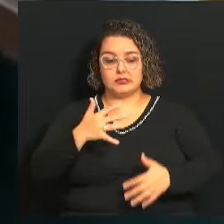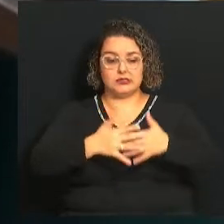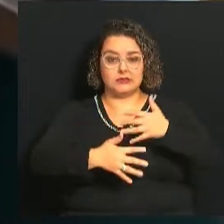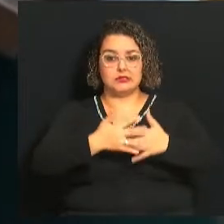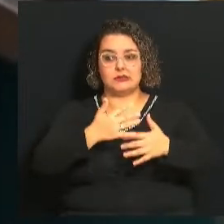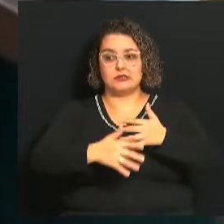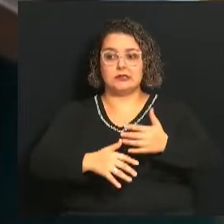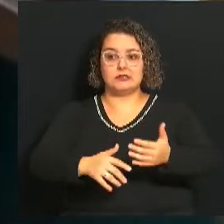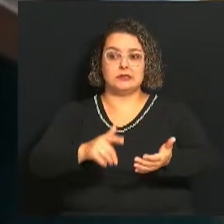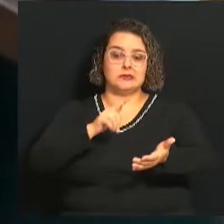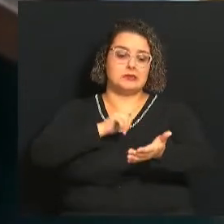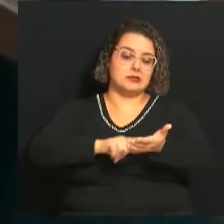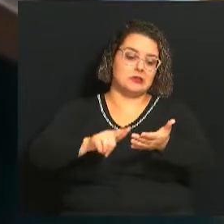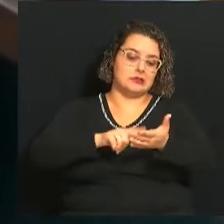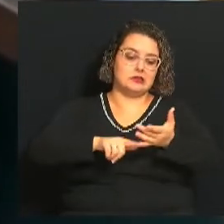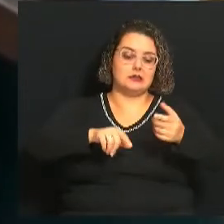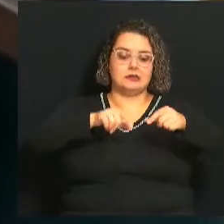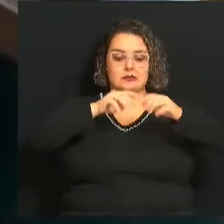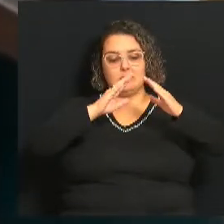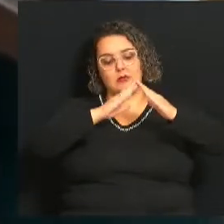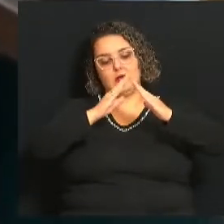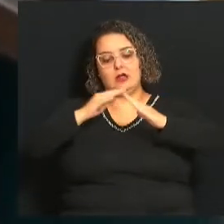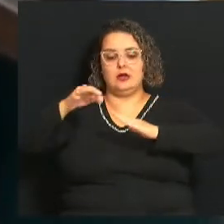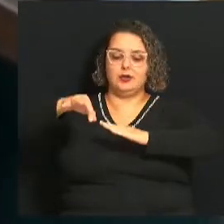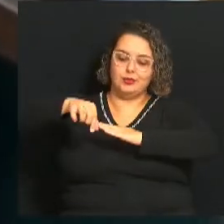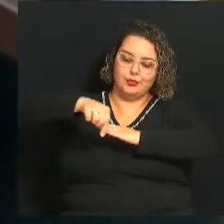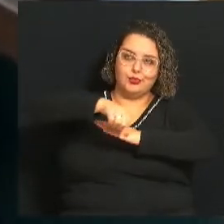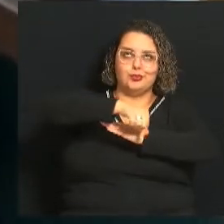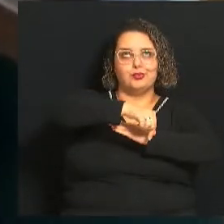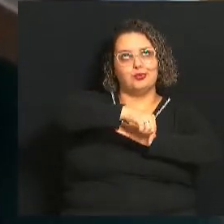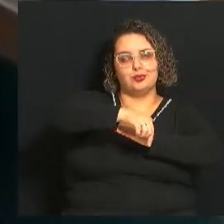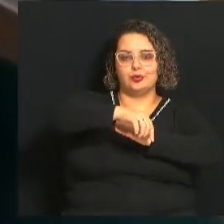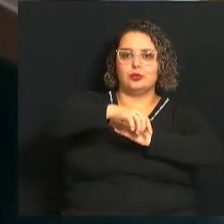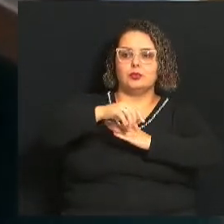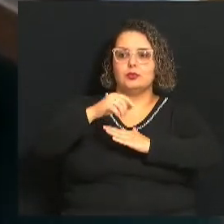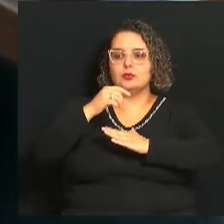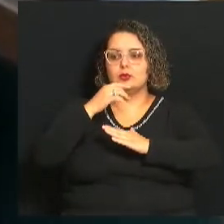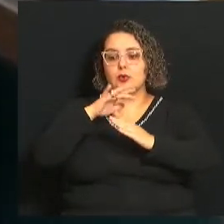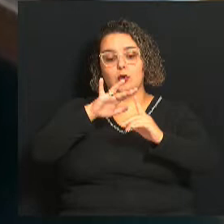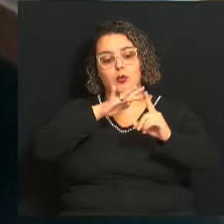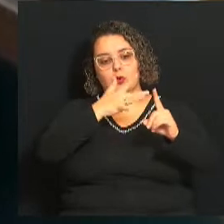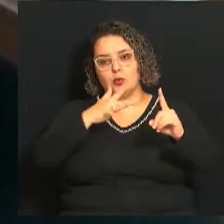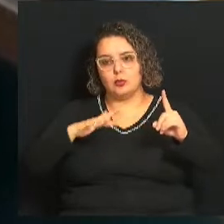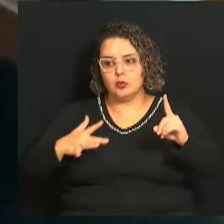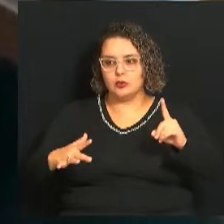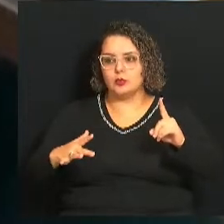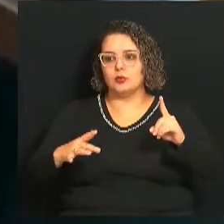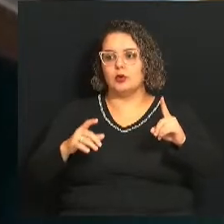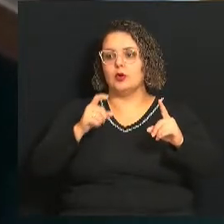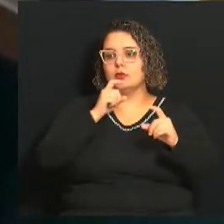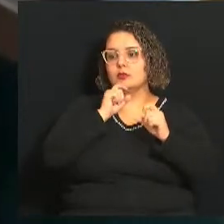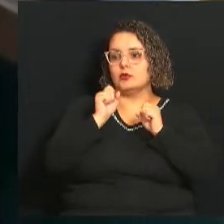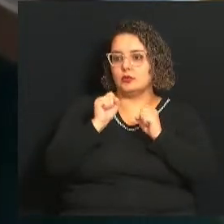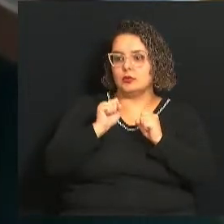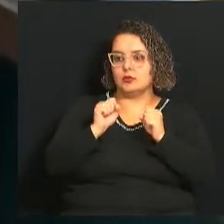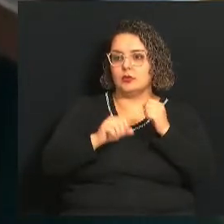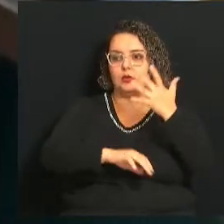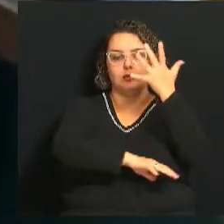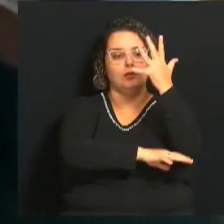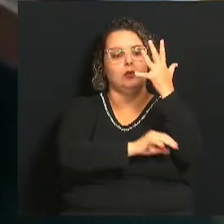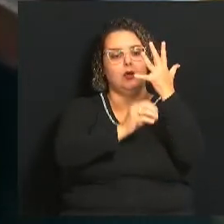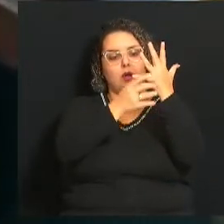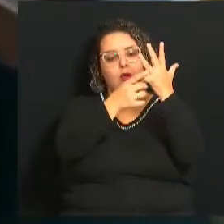a calha, né? No outono e inverno, a maioria das espécies são espécies que soltam